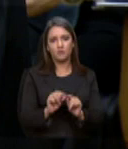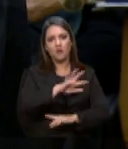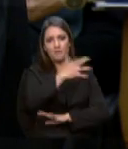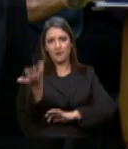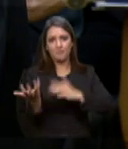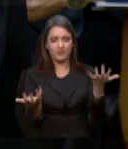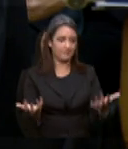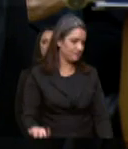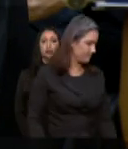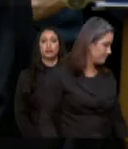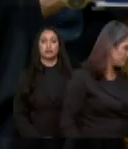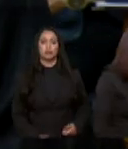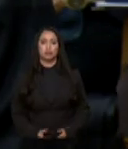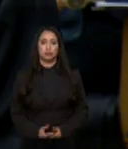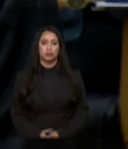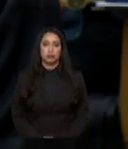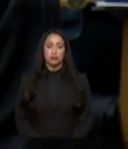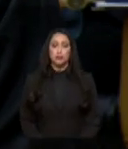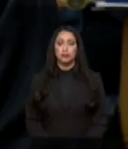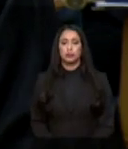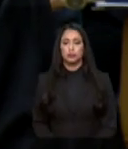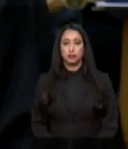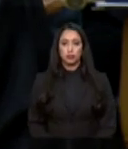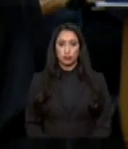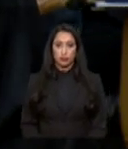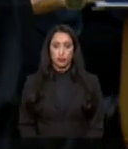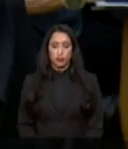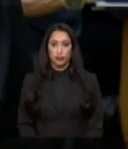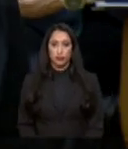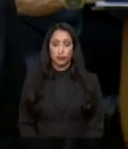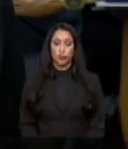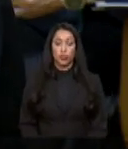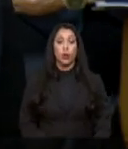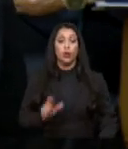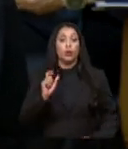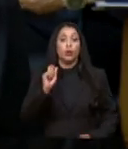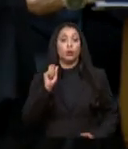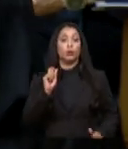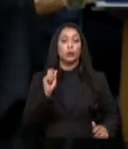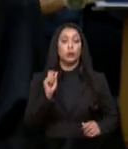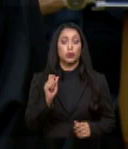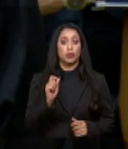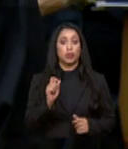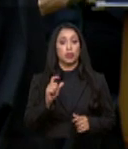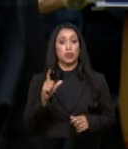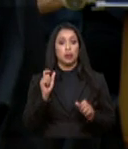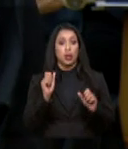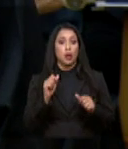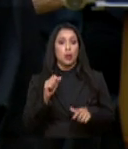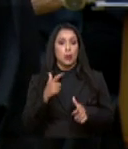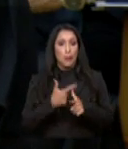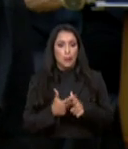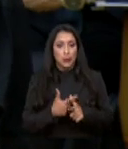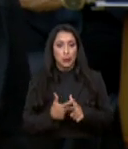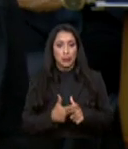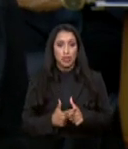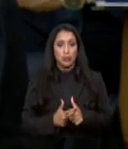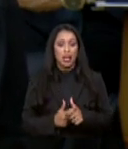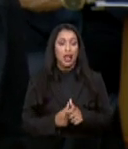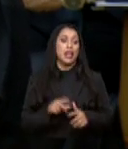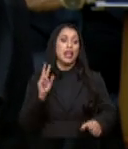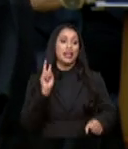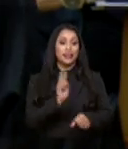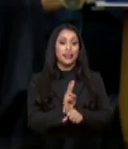de desmatamento. O que está em risco é a defesa do patrimônio público, como as terras indígenas e as unidades de